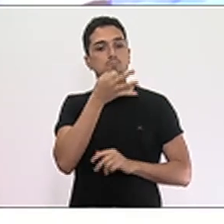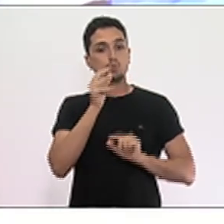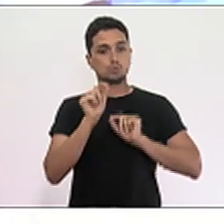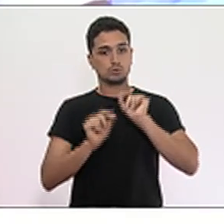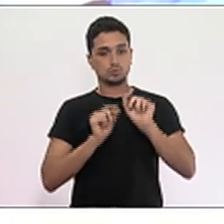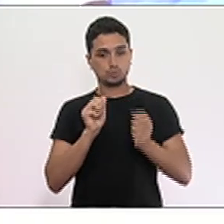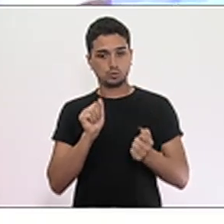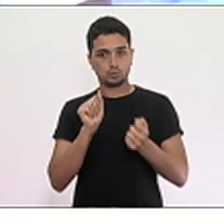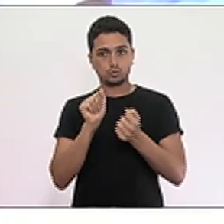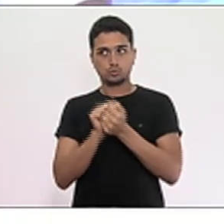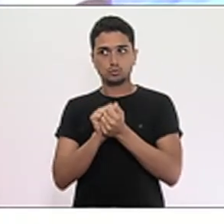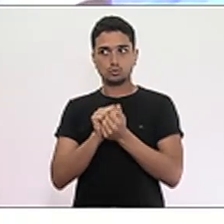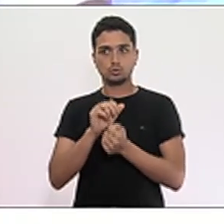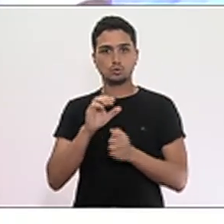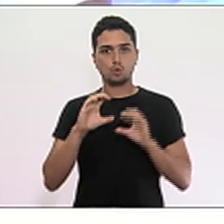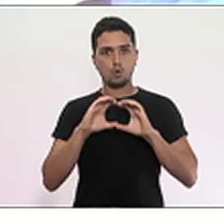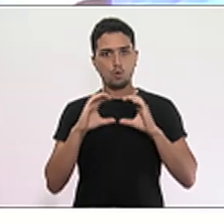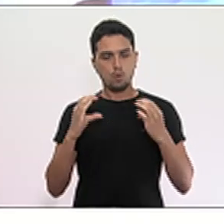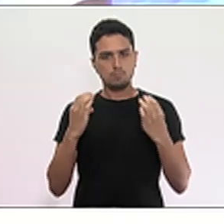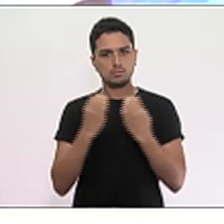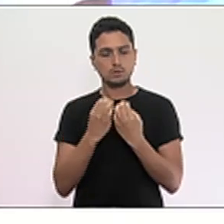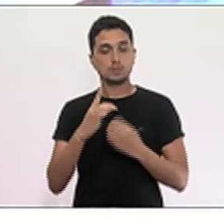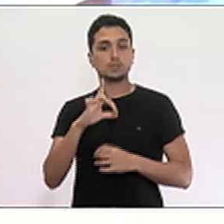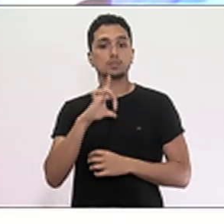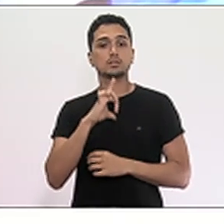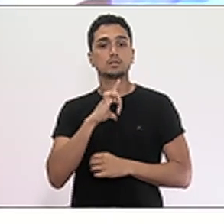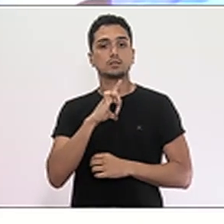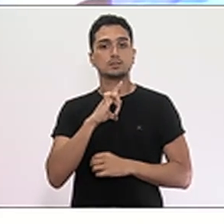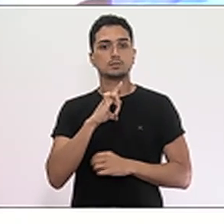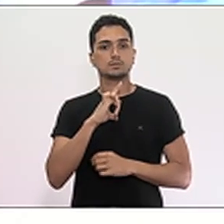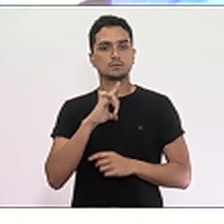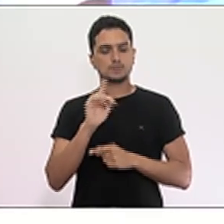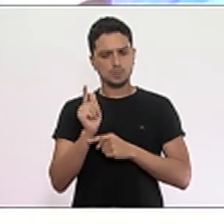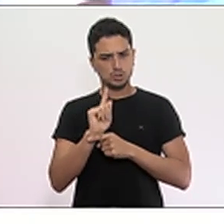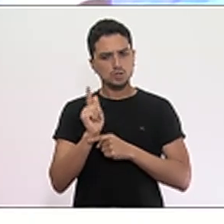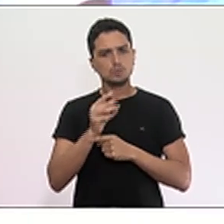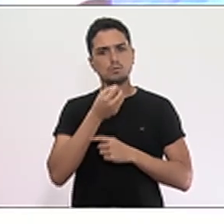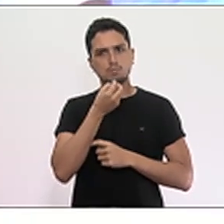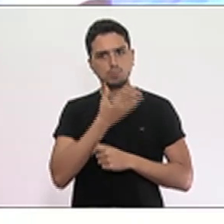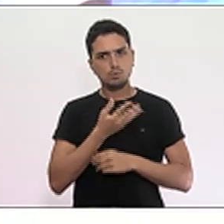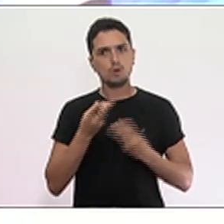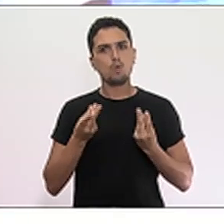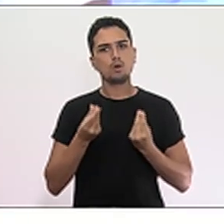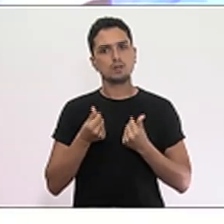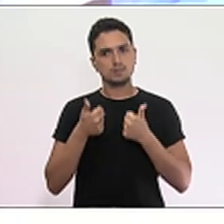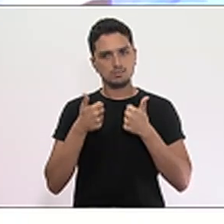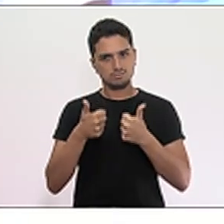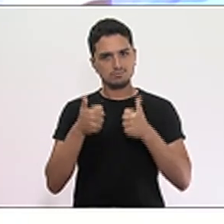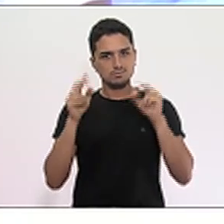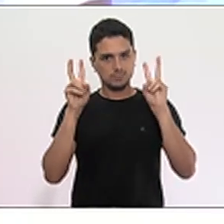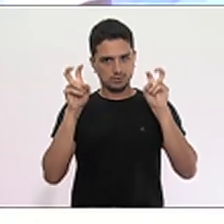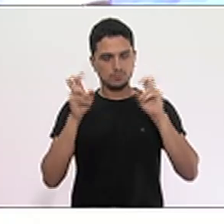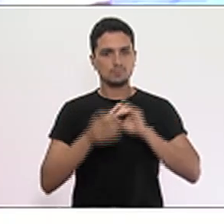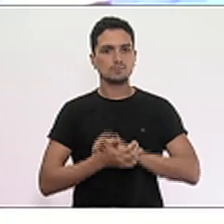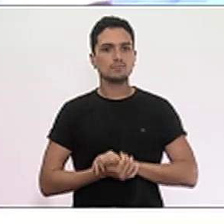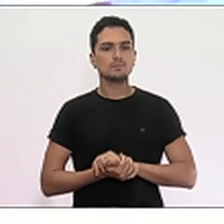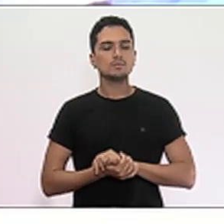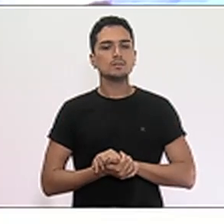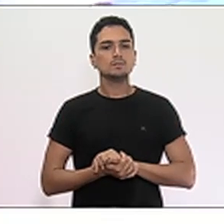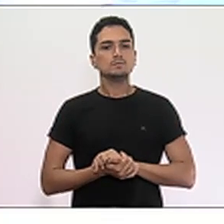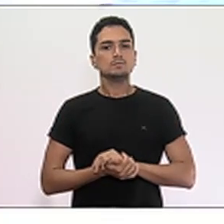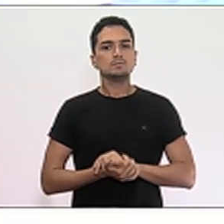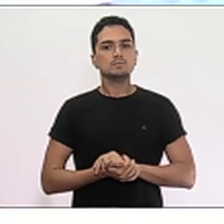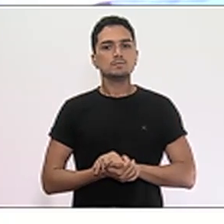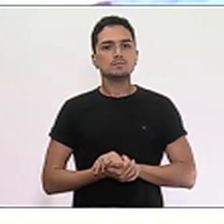a gente vai ter uma gestão muito mais fidedigna e respeitada sobre o tema. Queria fechar